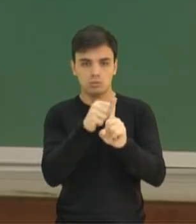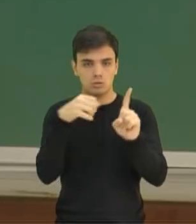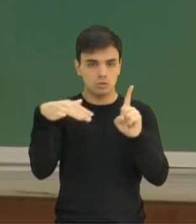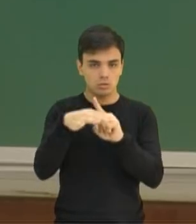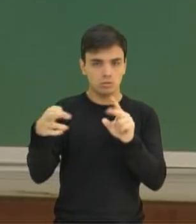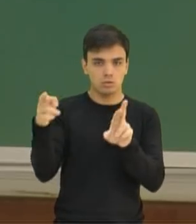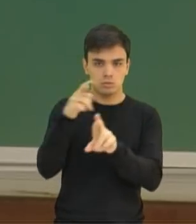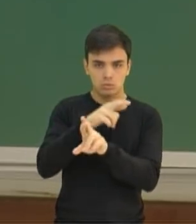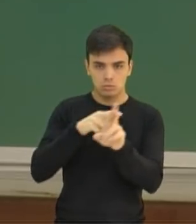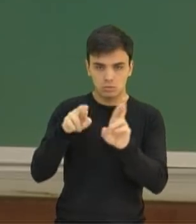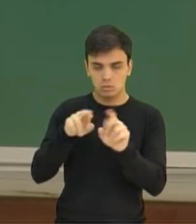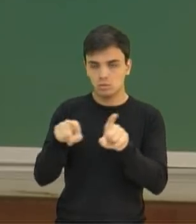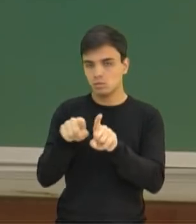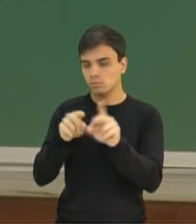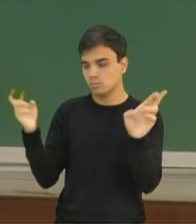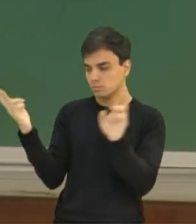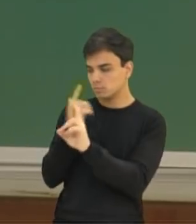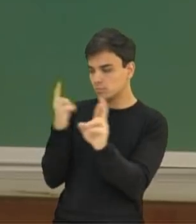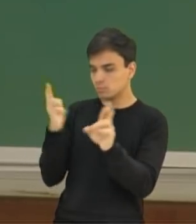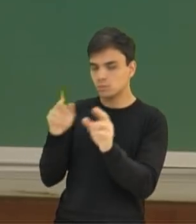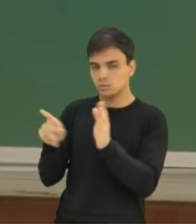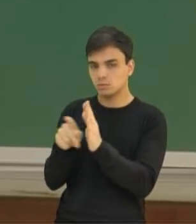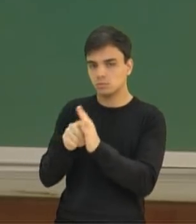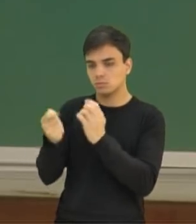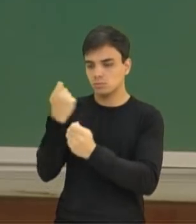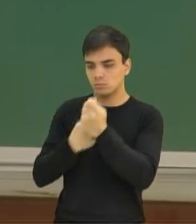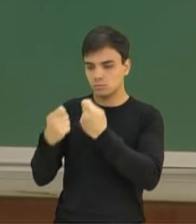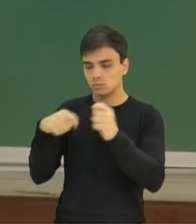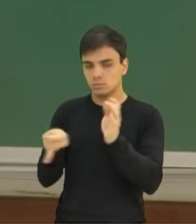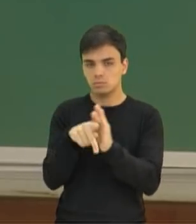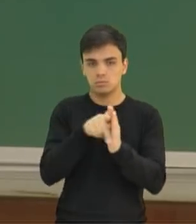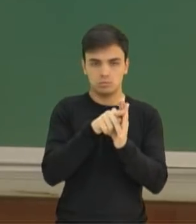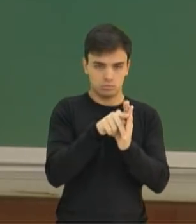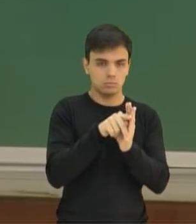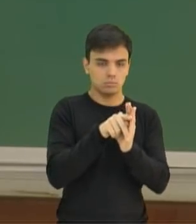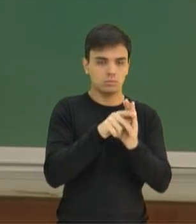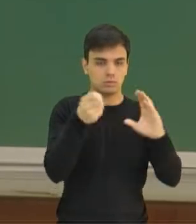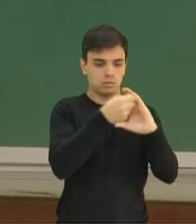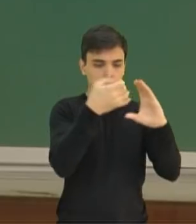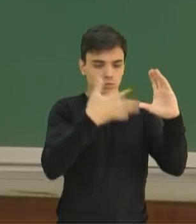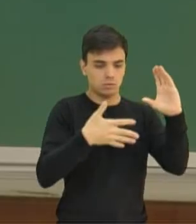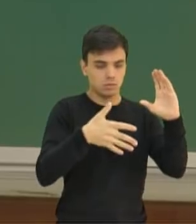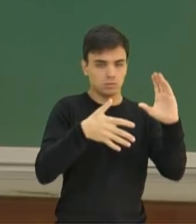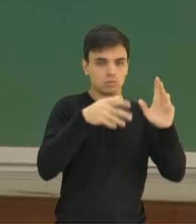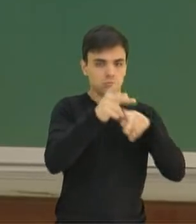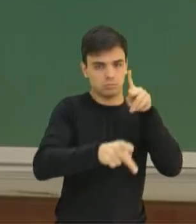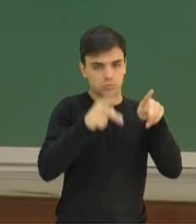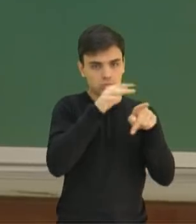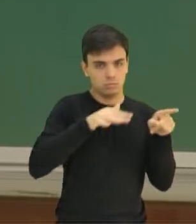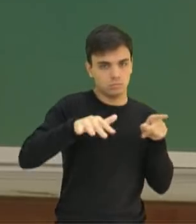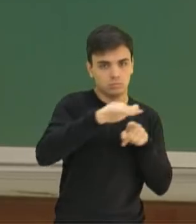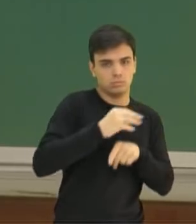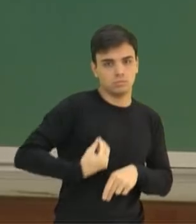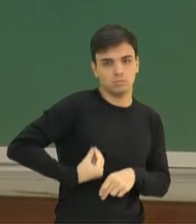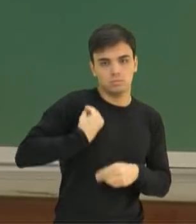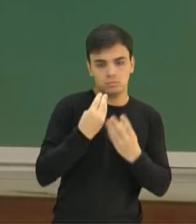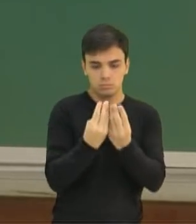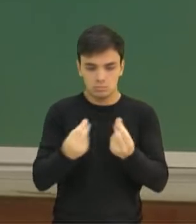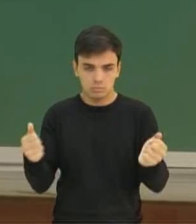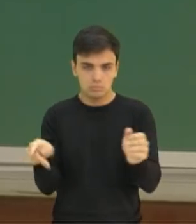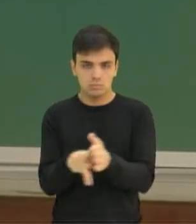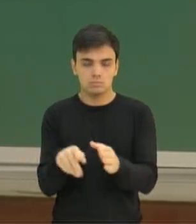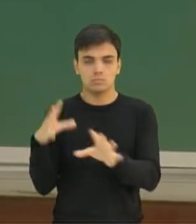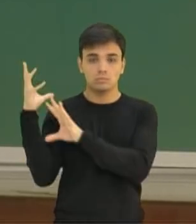socioeconômico, a relação da economia com as características da própria população ali em termos de qualidade. Eu vou dar